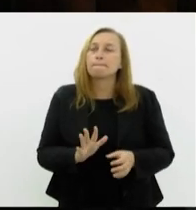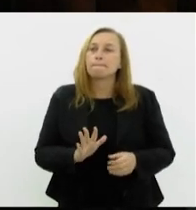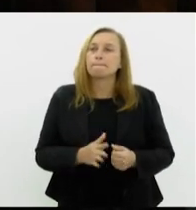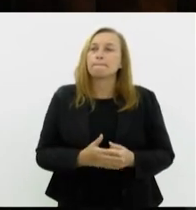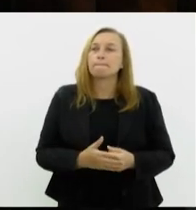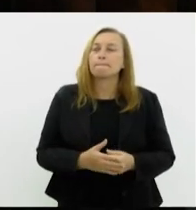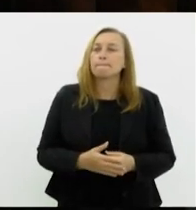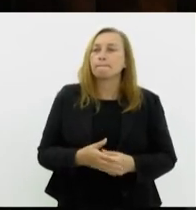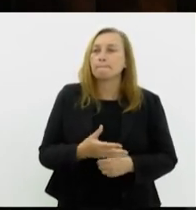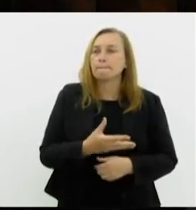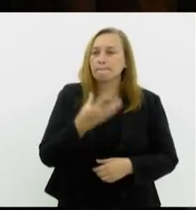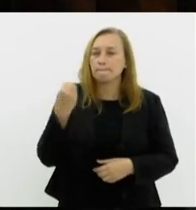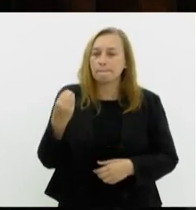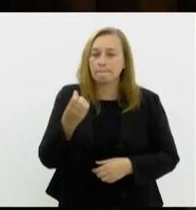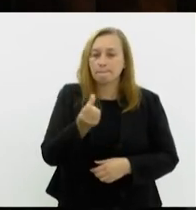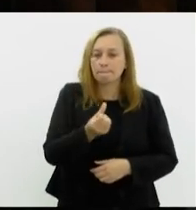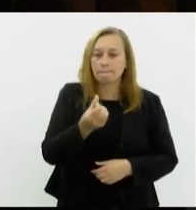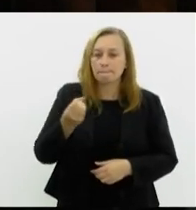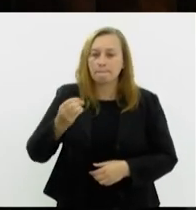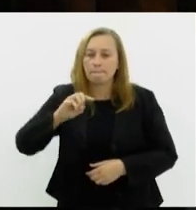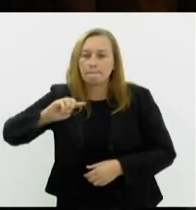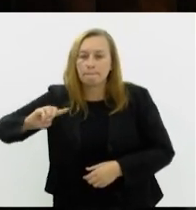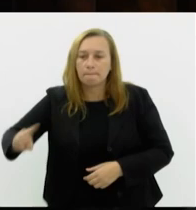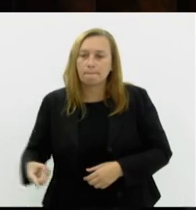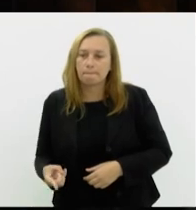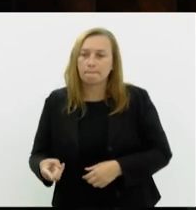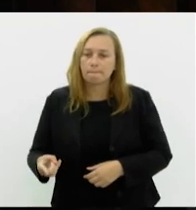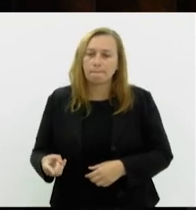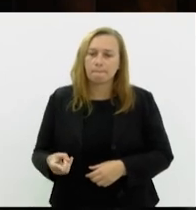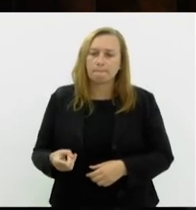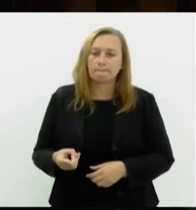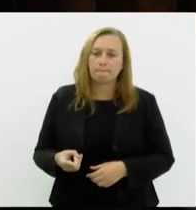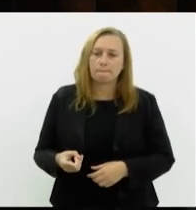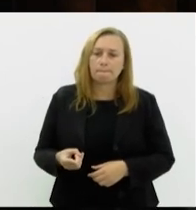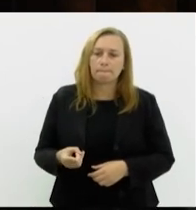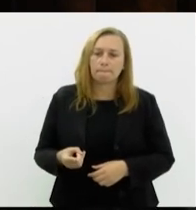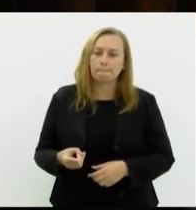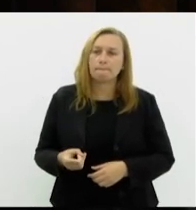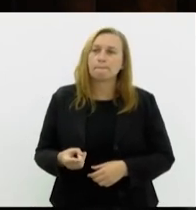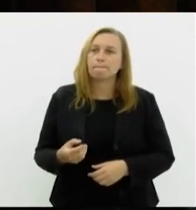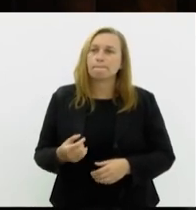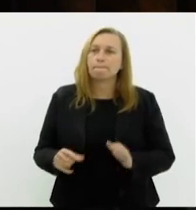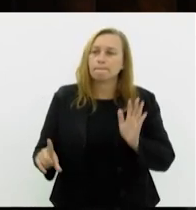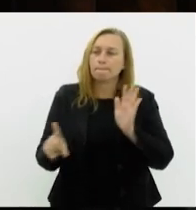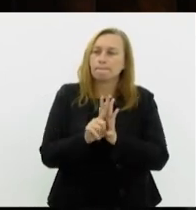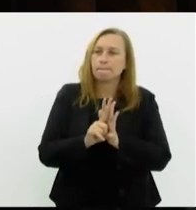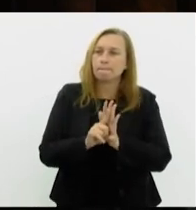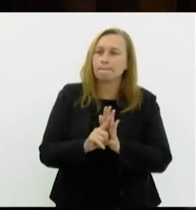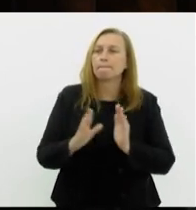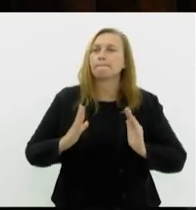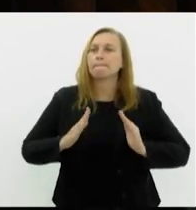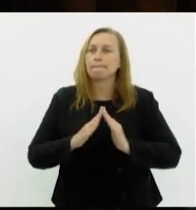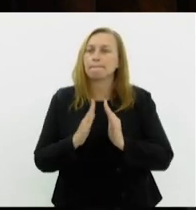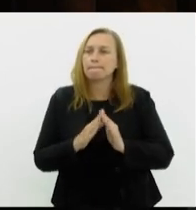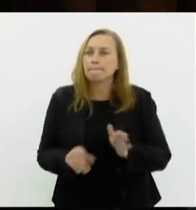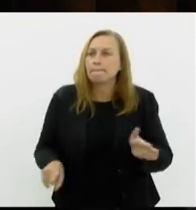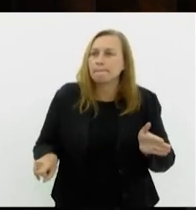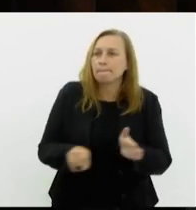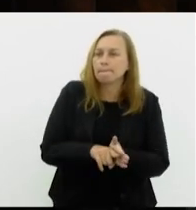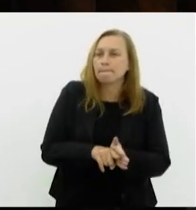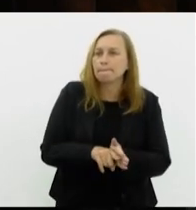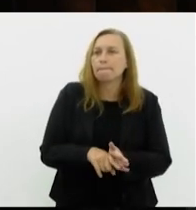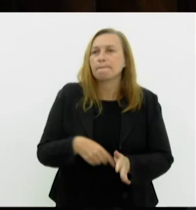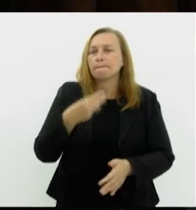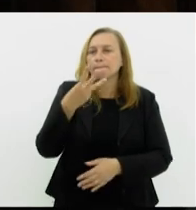600 milhões em livros superfaturados. Eu sou autor da lei nessa casa que reduziu a carga horária dos funcionários para